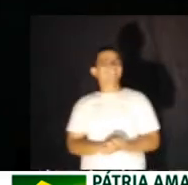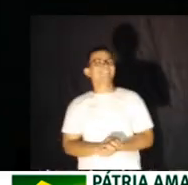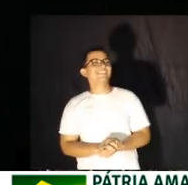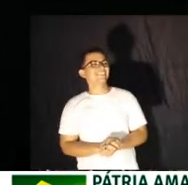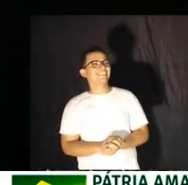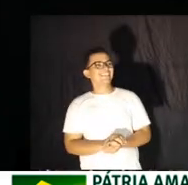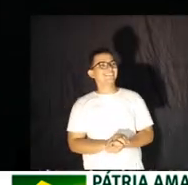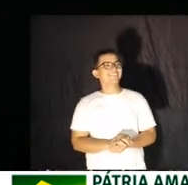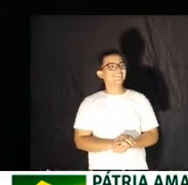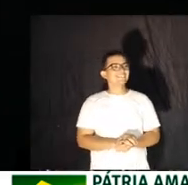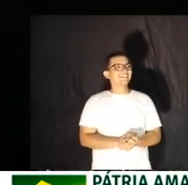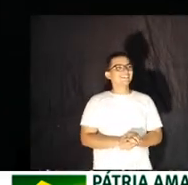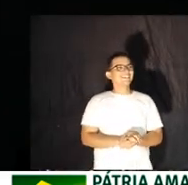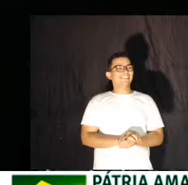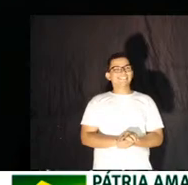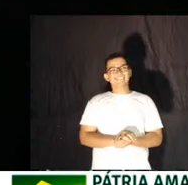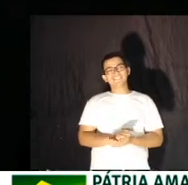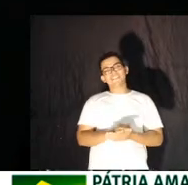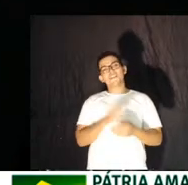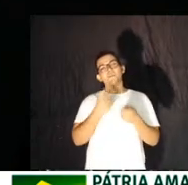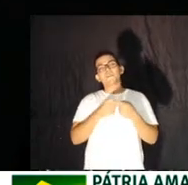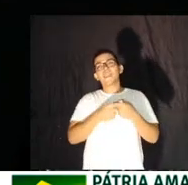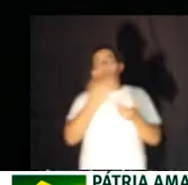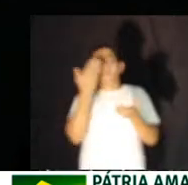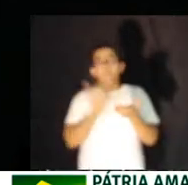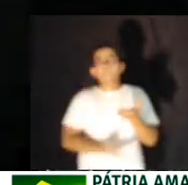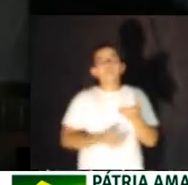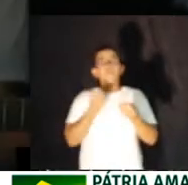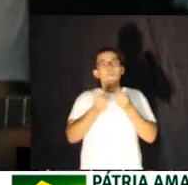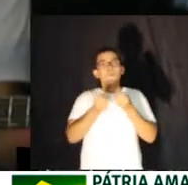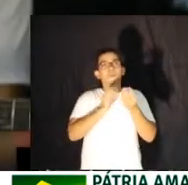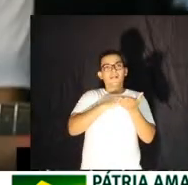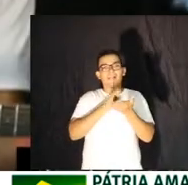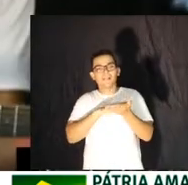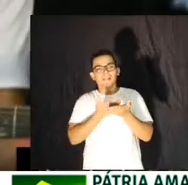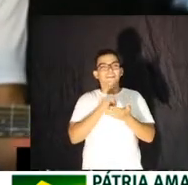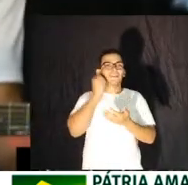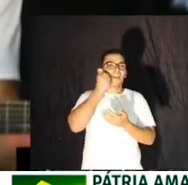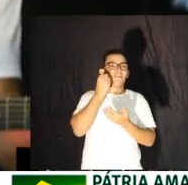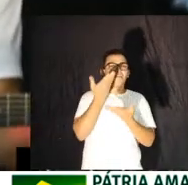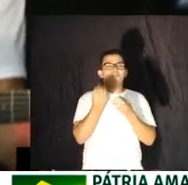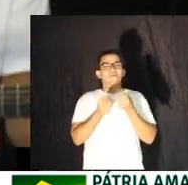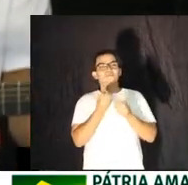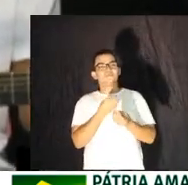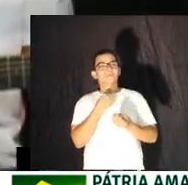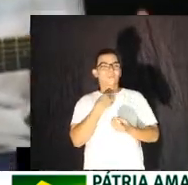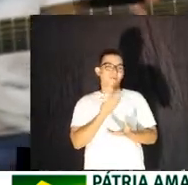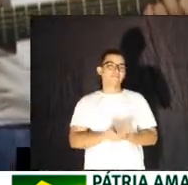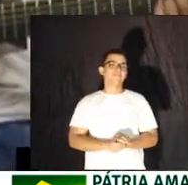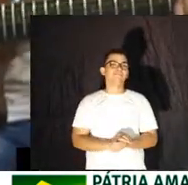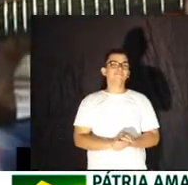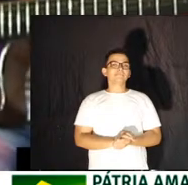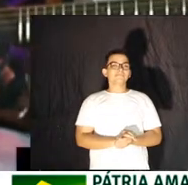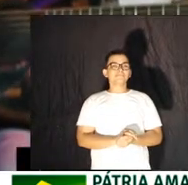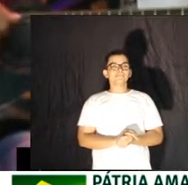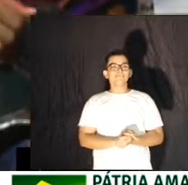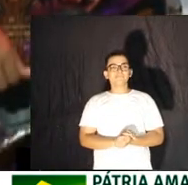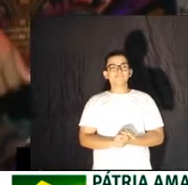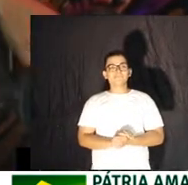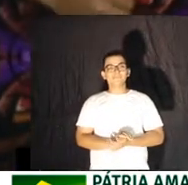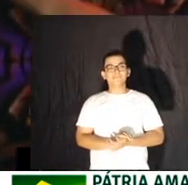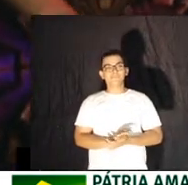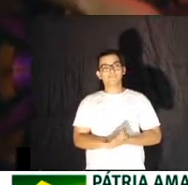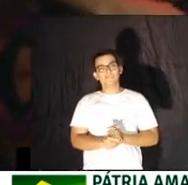enquanto. Ele até perdeu o ritmo agora. Vamos de mais música, Adriana? Manda a próxima para nós. Vamos